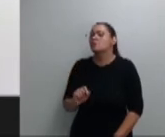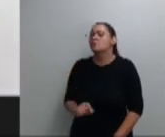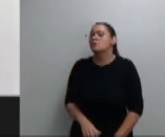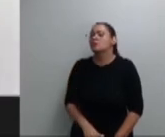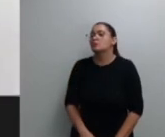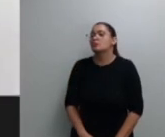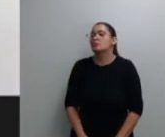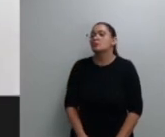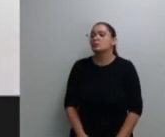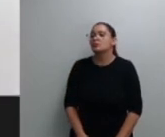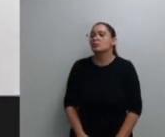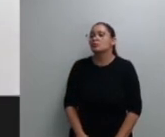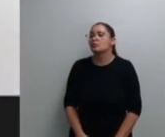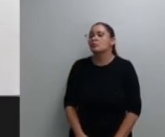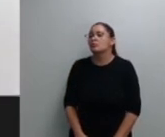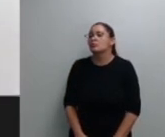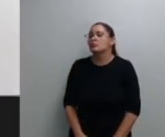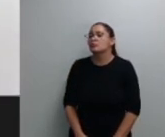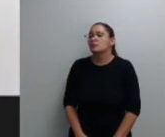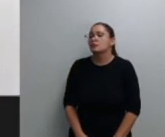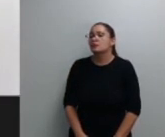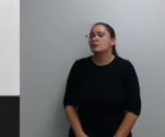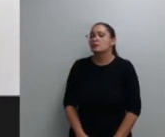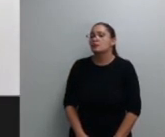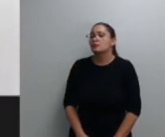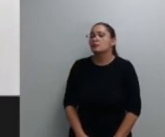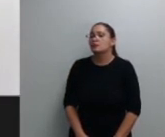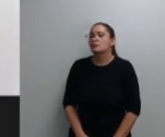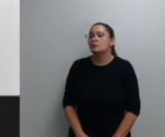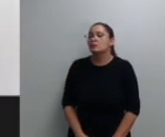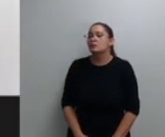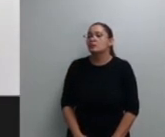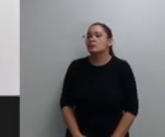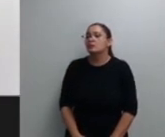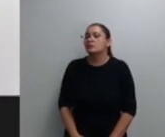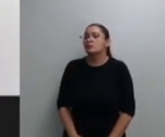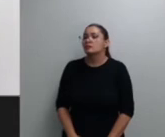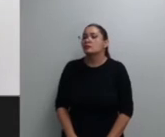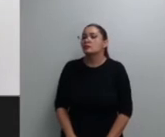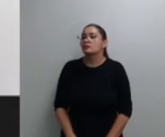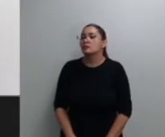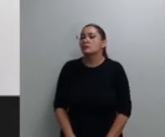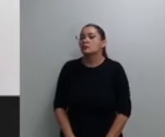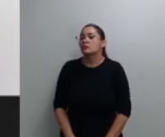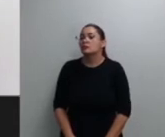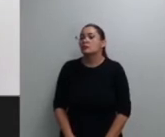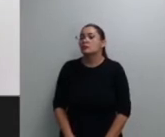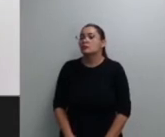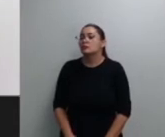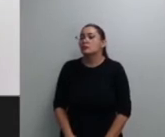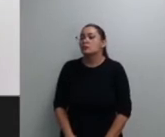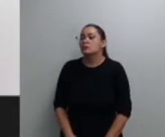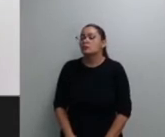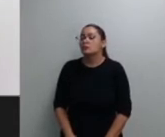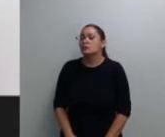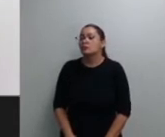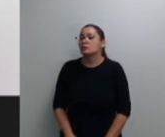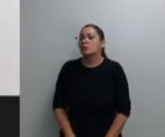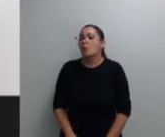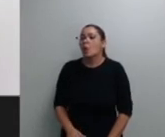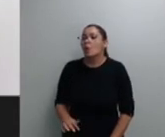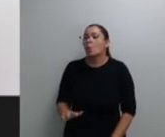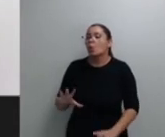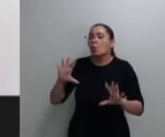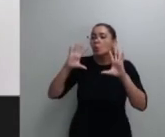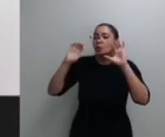cuida-se aqui apenas de uma adequação ao entendimento do supremo tribunal federal um